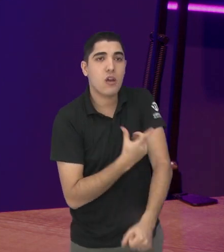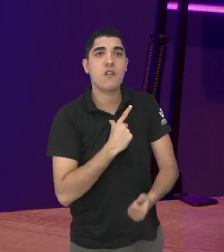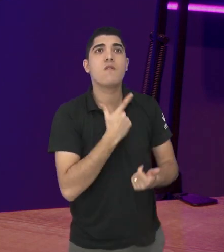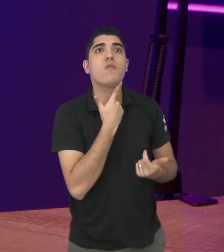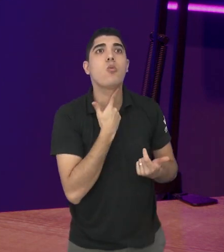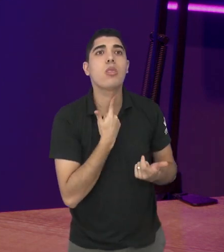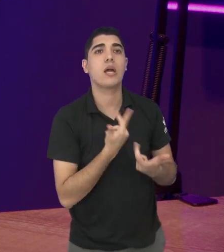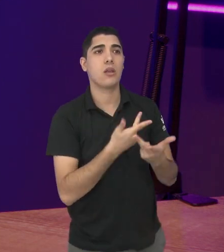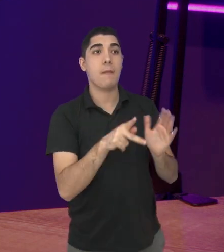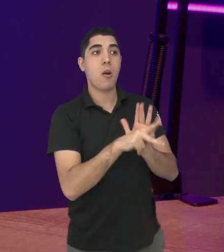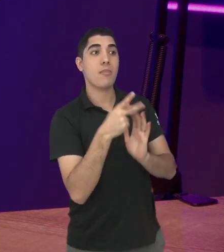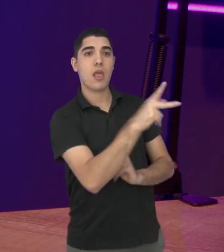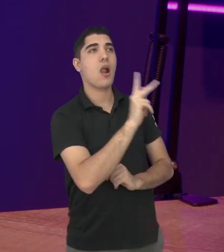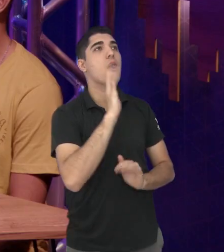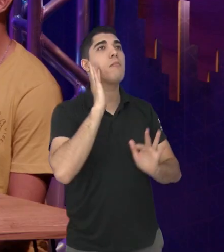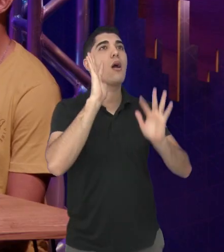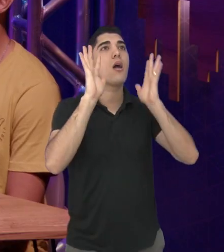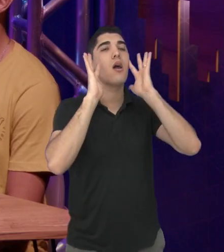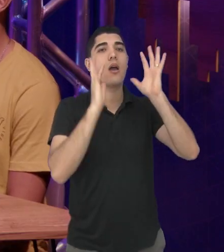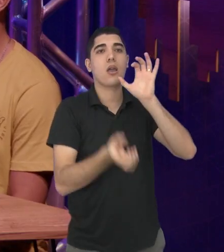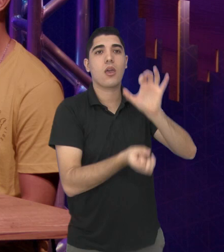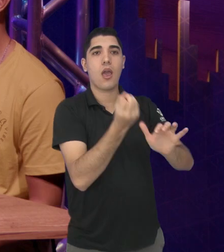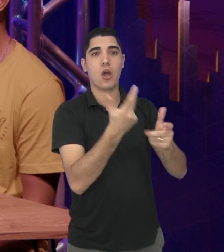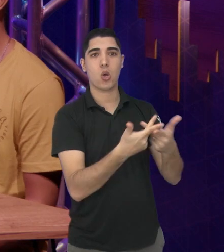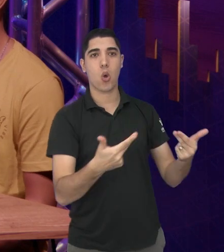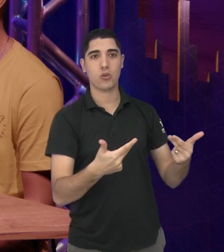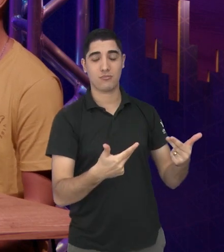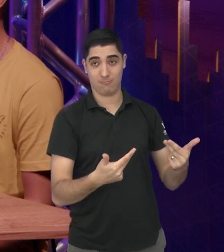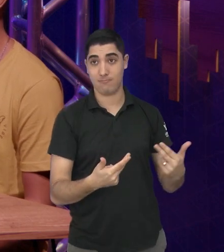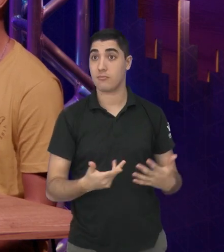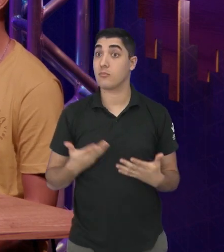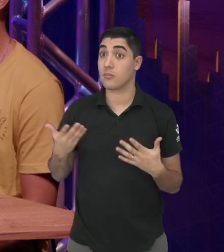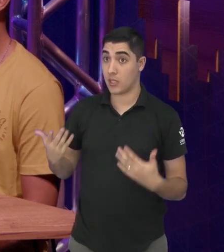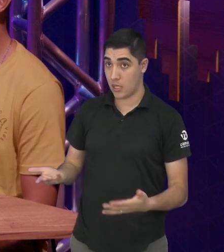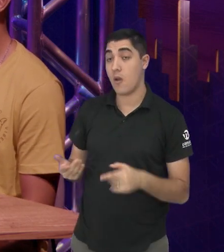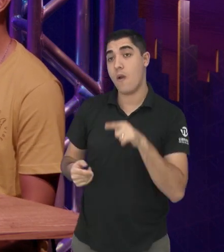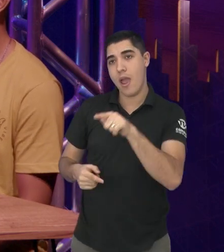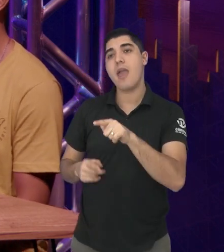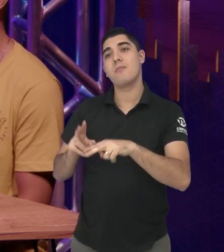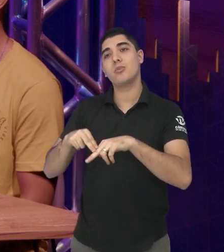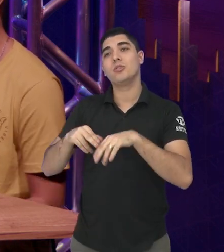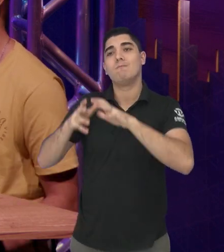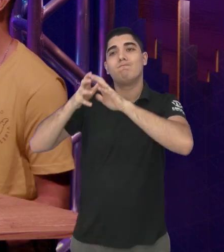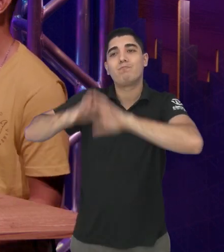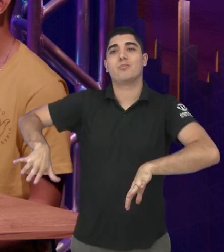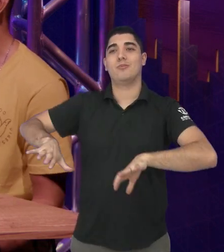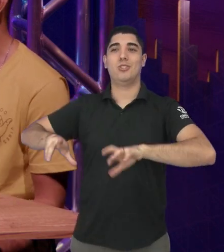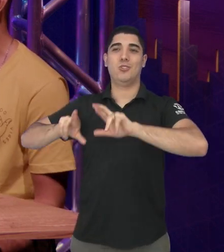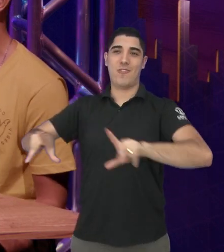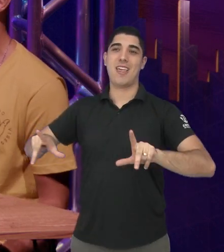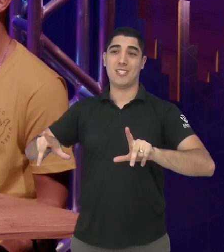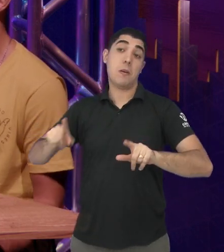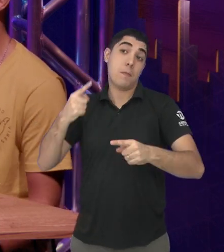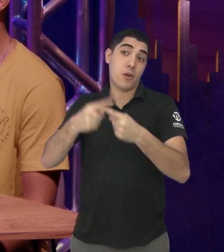a pensar por ela mesma. E eu acho que isso é o grande diferencial, porque a gente, né, Vic, nós